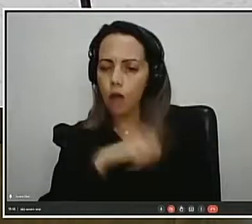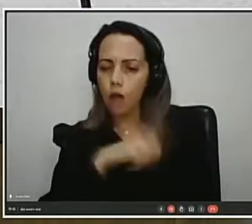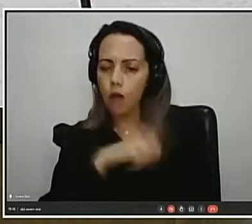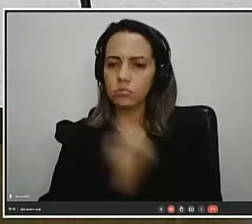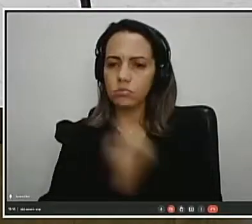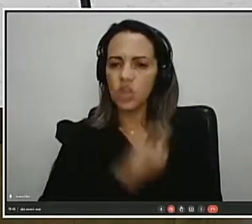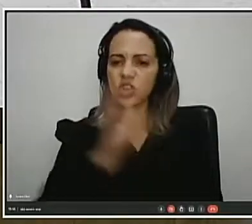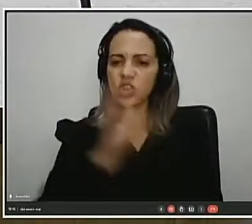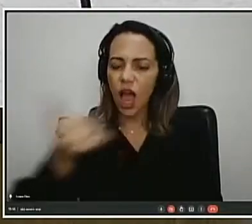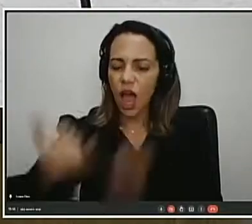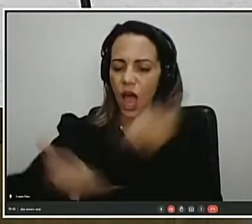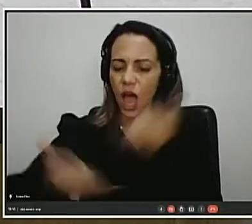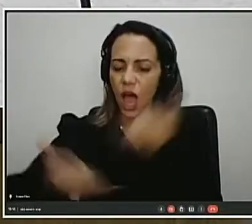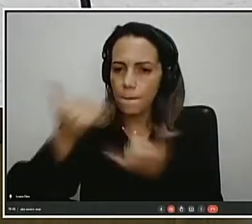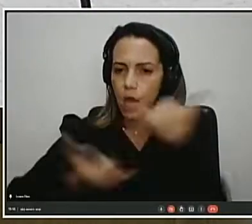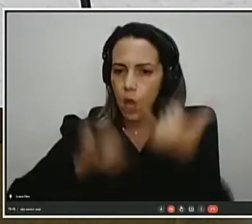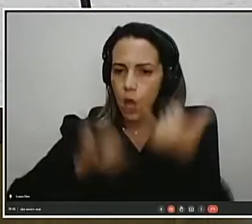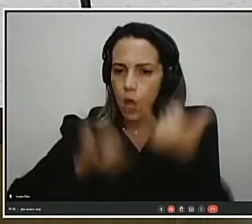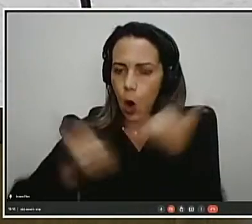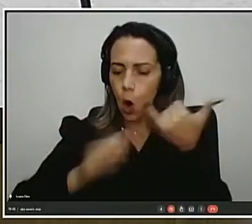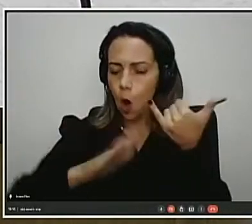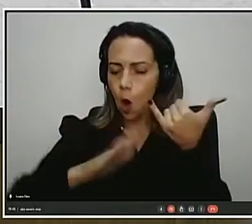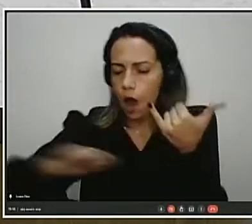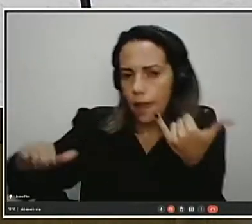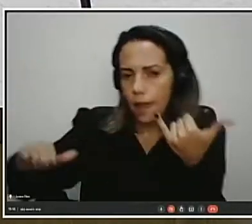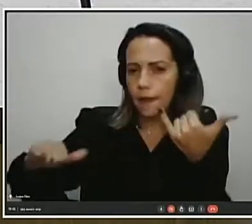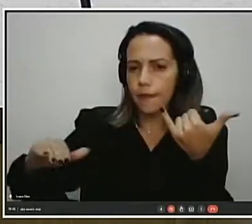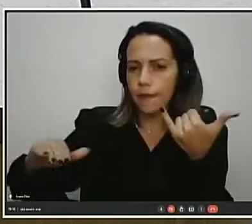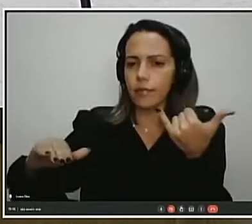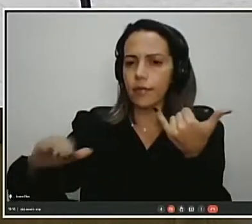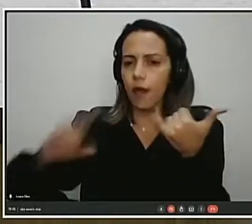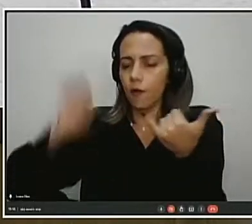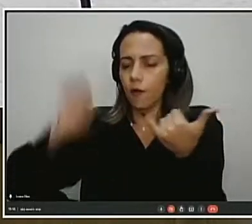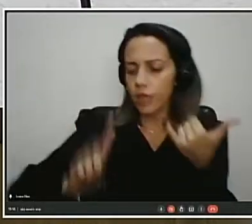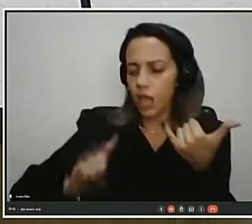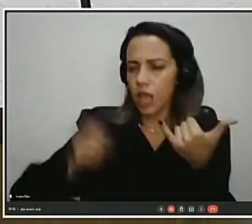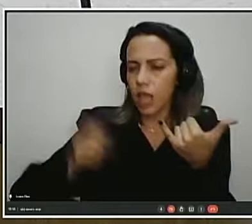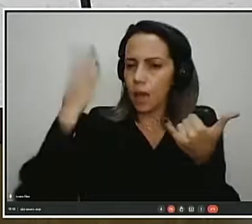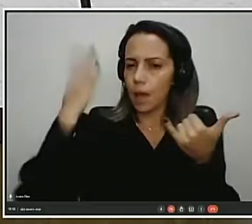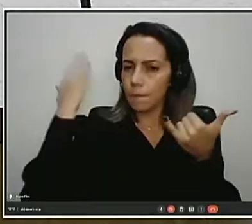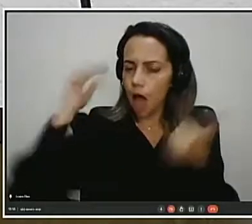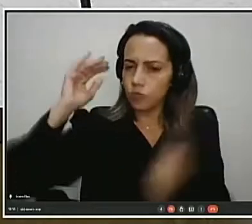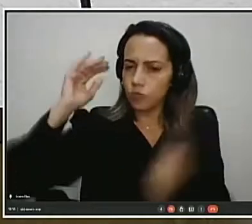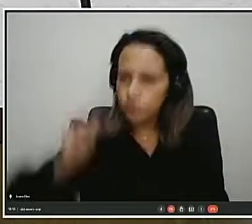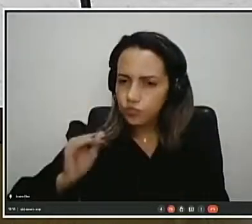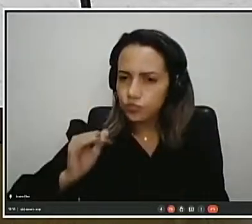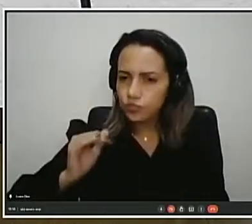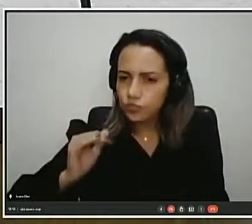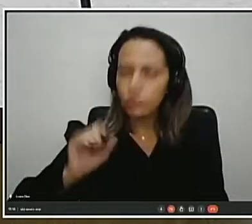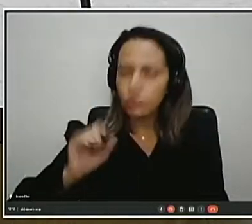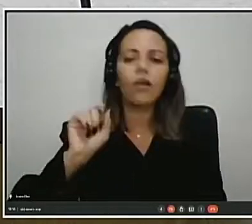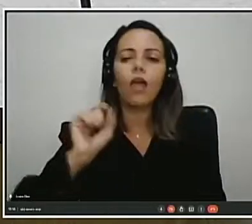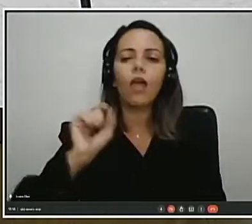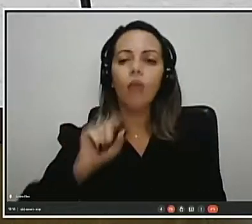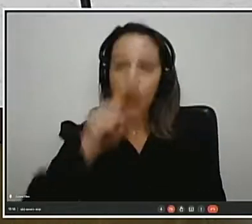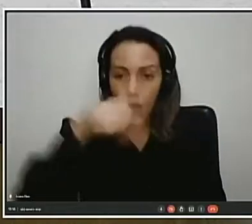com deficiência na infância? Quantos de nós aqui neste auditório tivemos um colega de